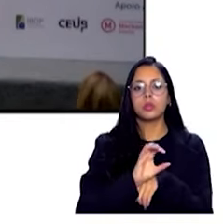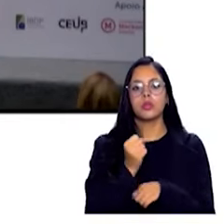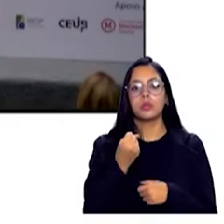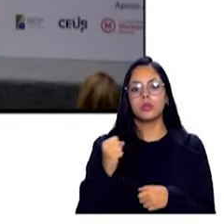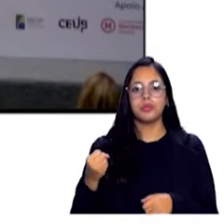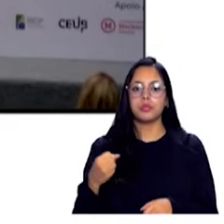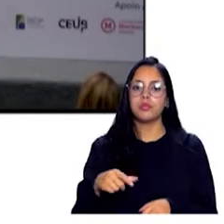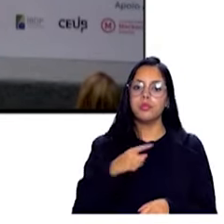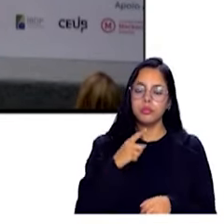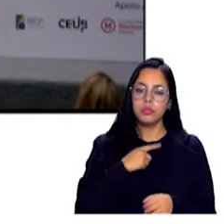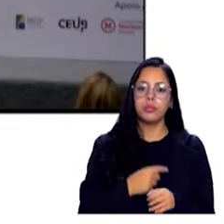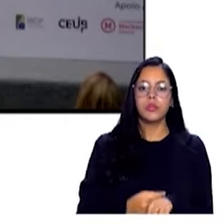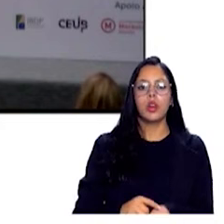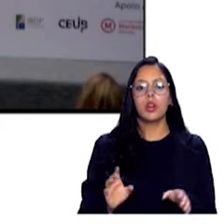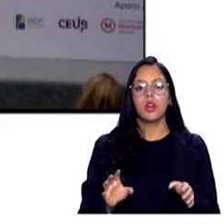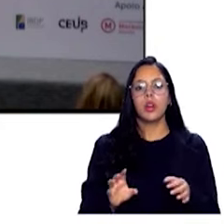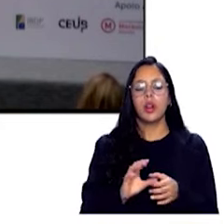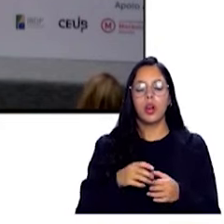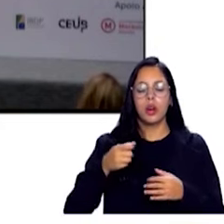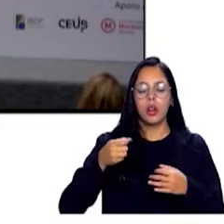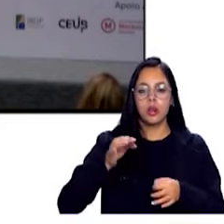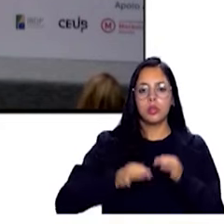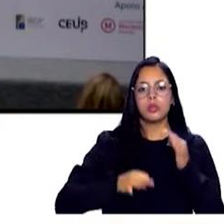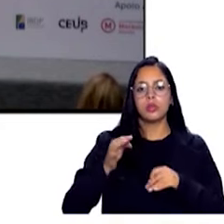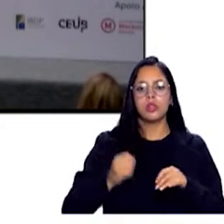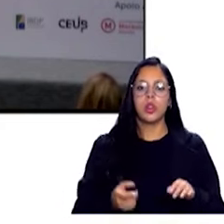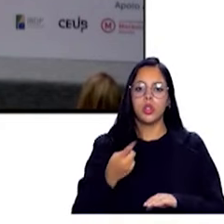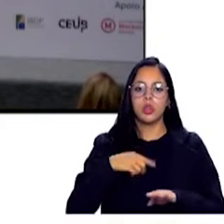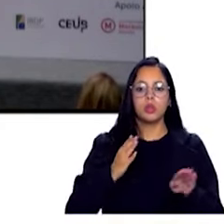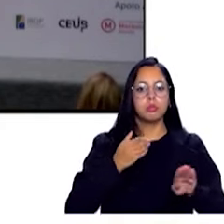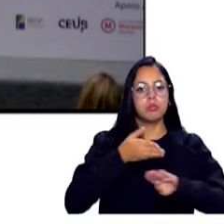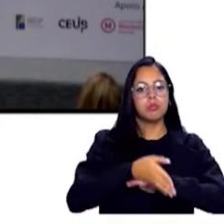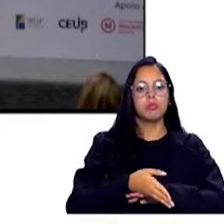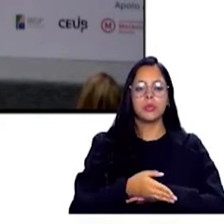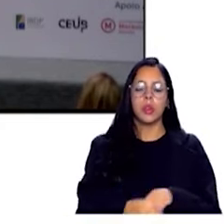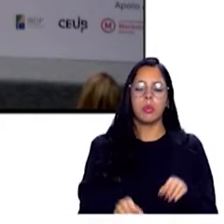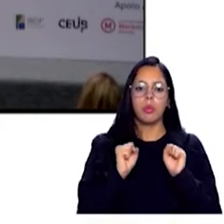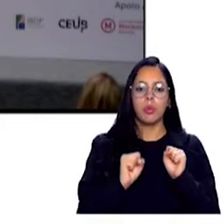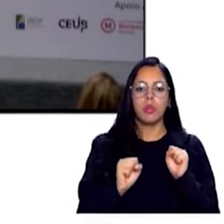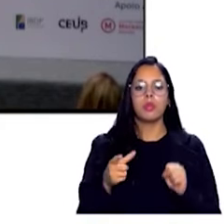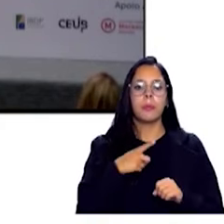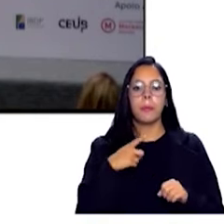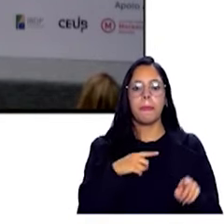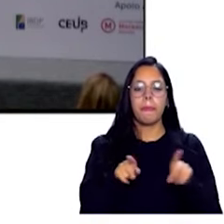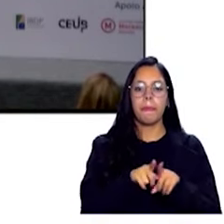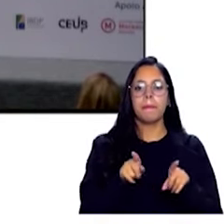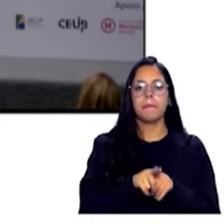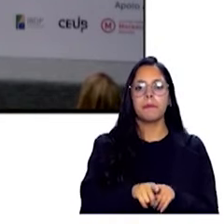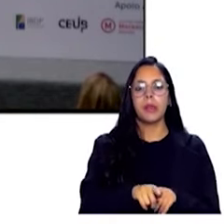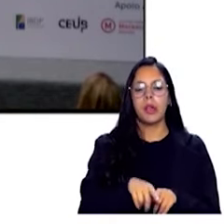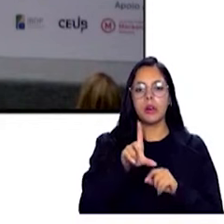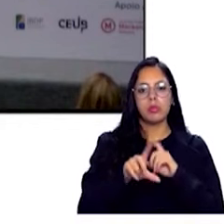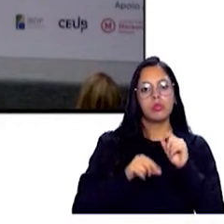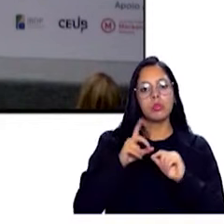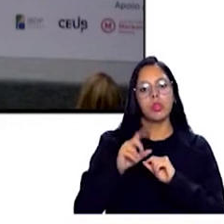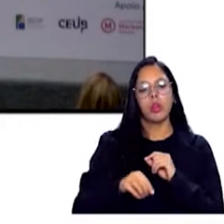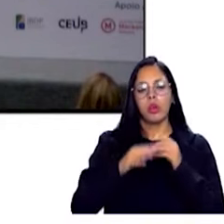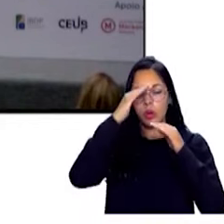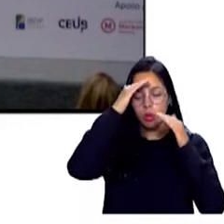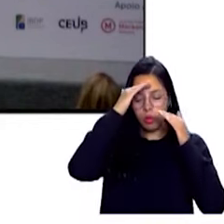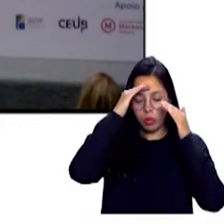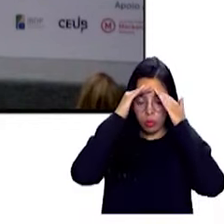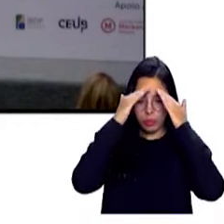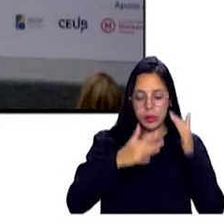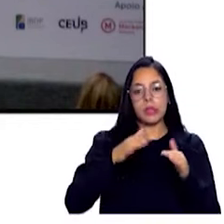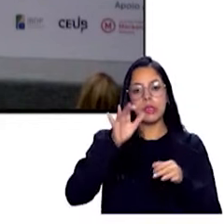jurisdição já se falava ali um filtro que era o quê obedecer a jurisprudência do seu